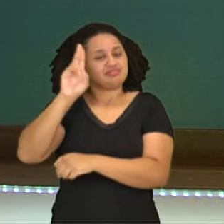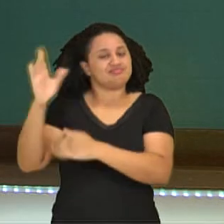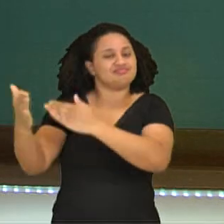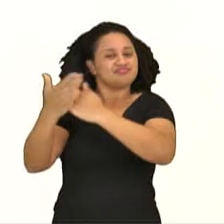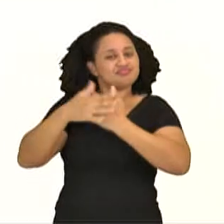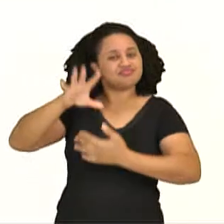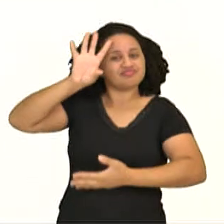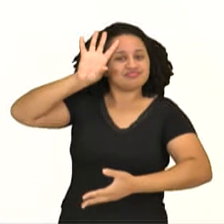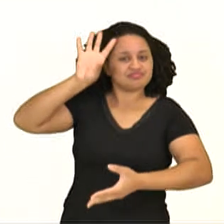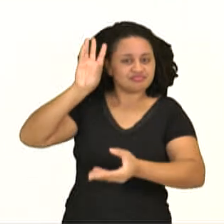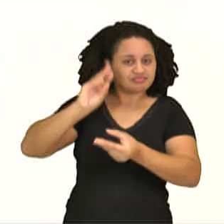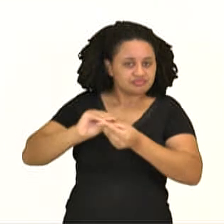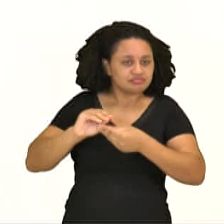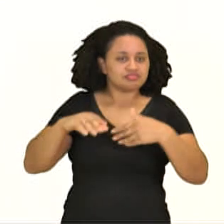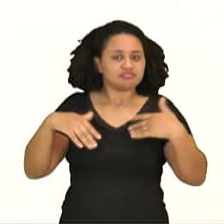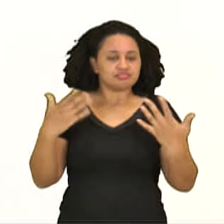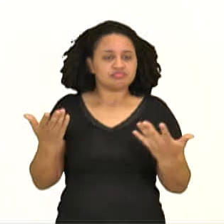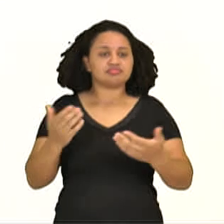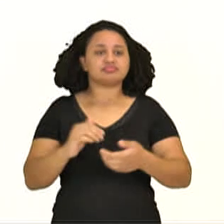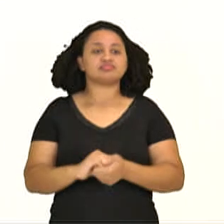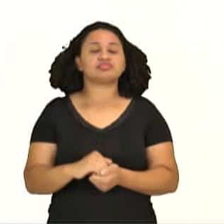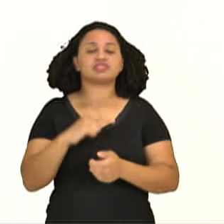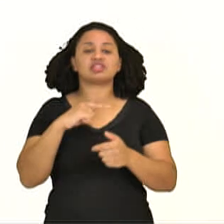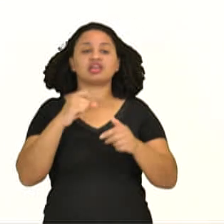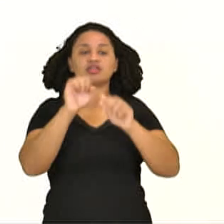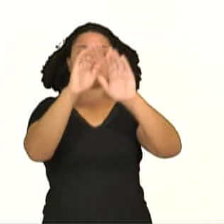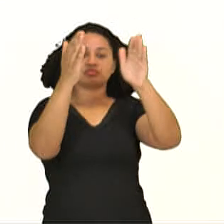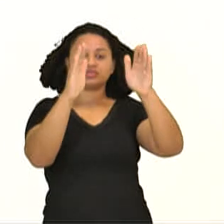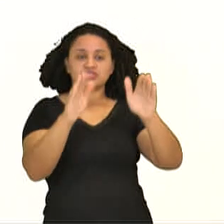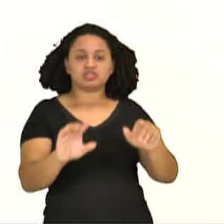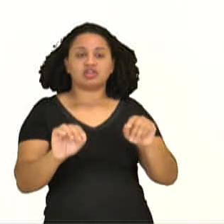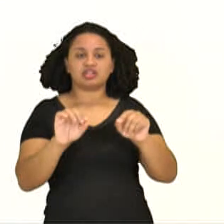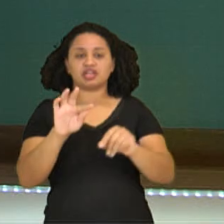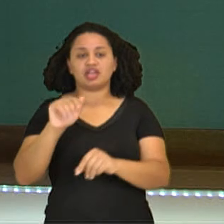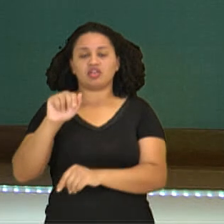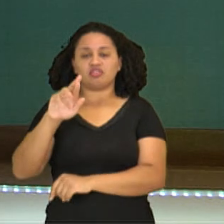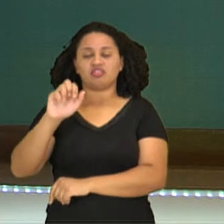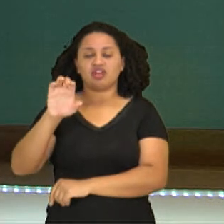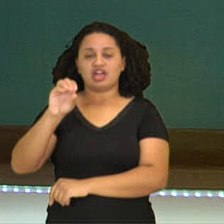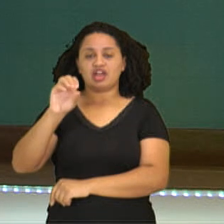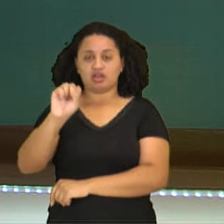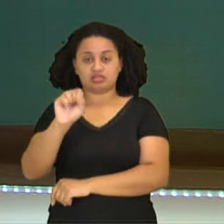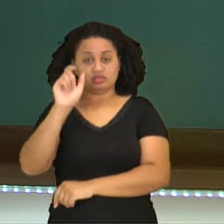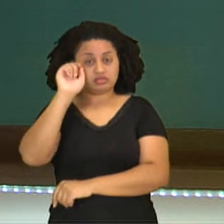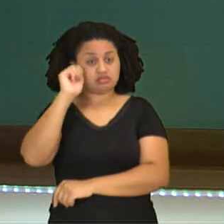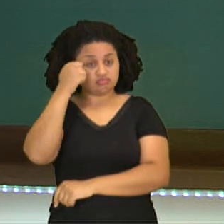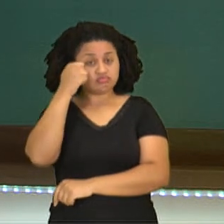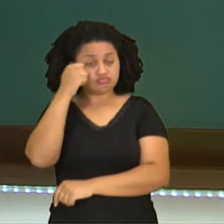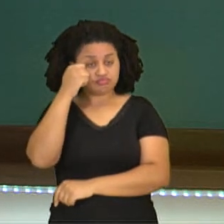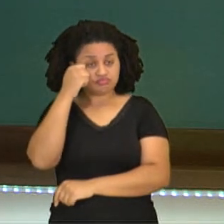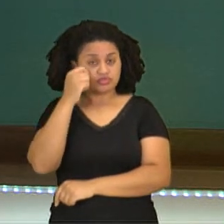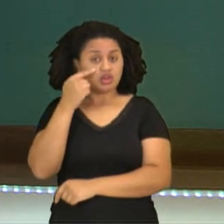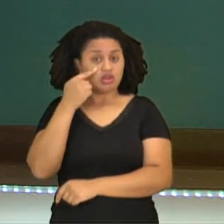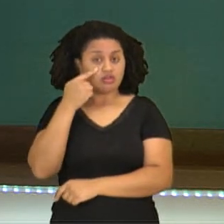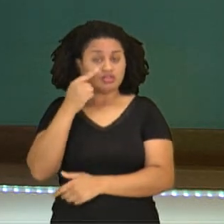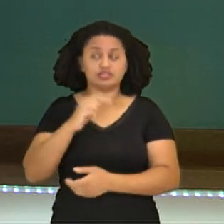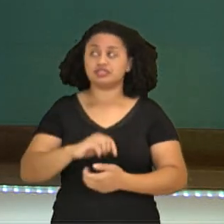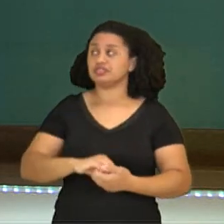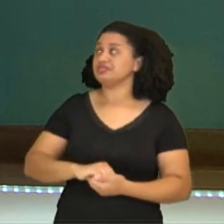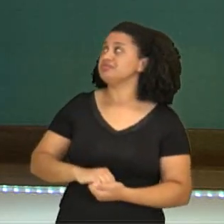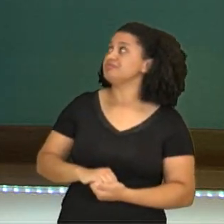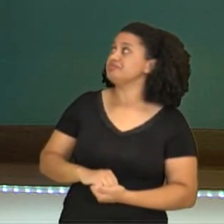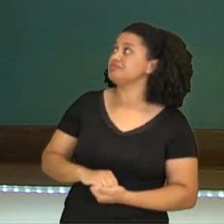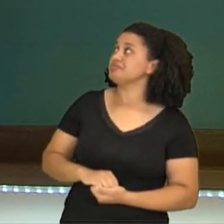Aqui vocês estão vendo estátuas dos chamados faraós negros. São quando os povos cuxitas, quando o povo